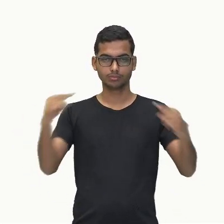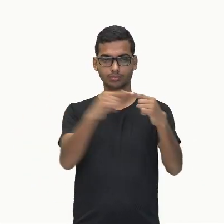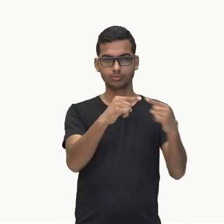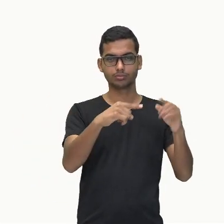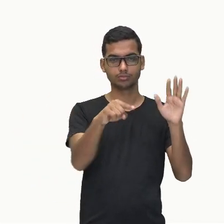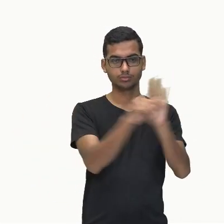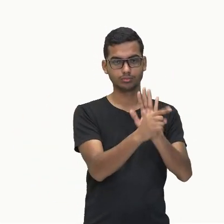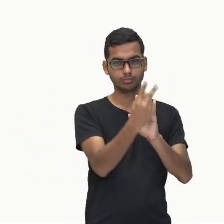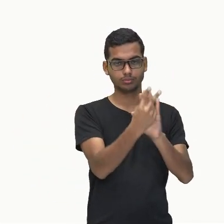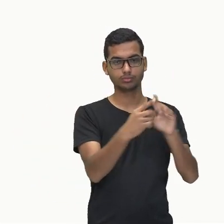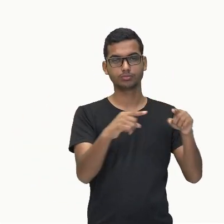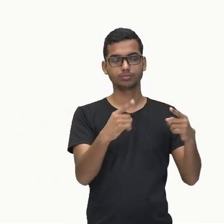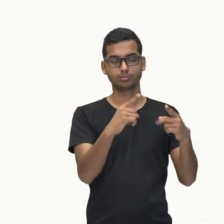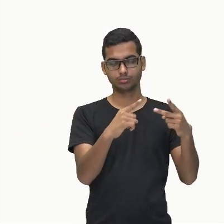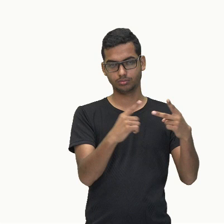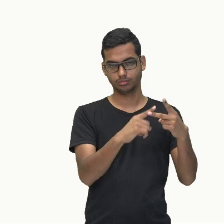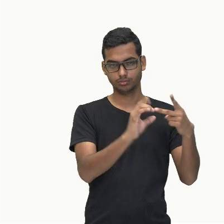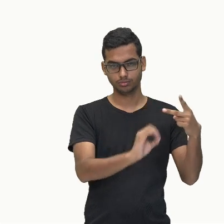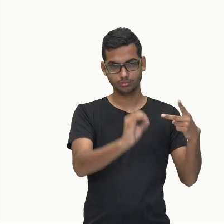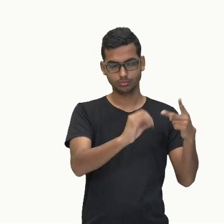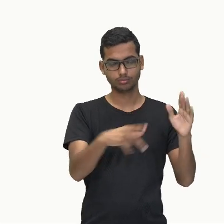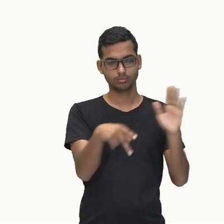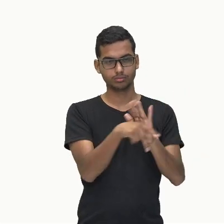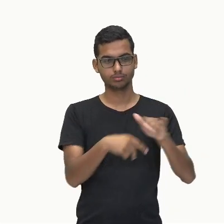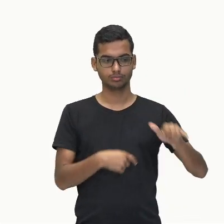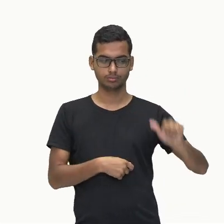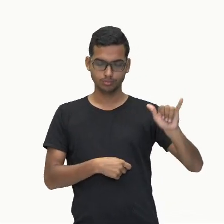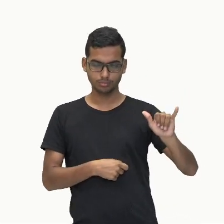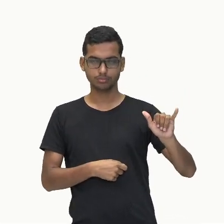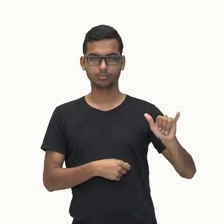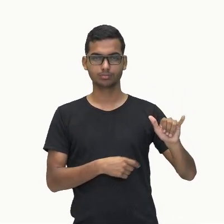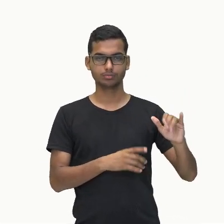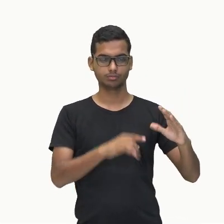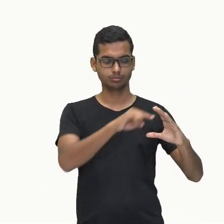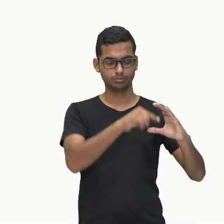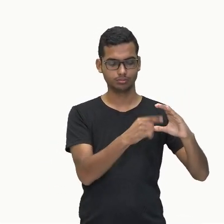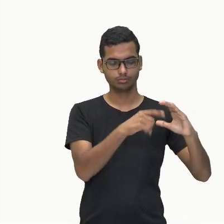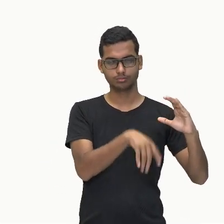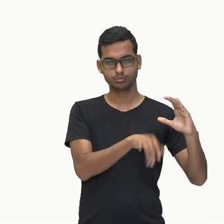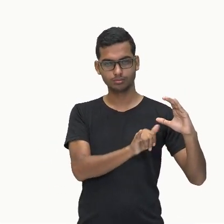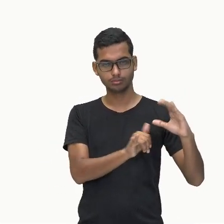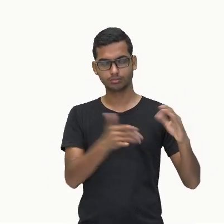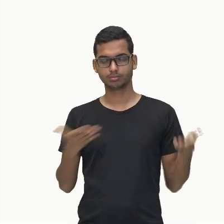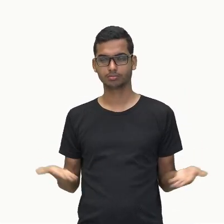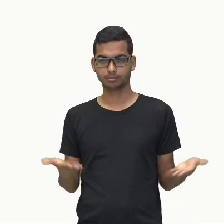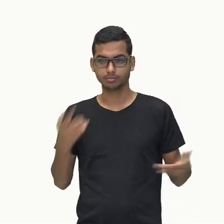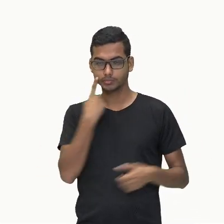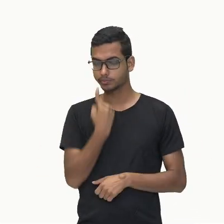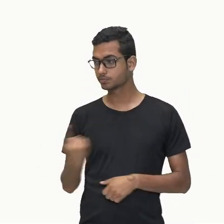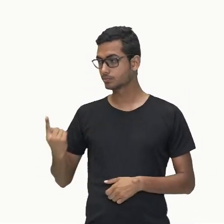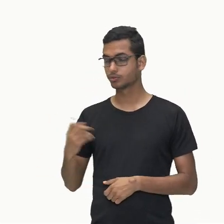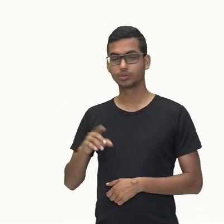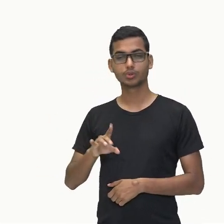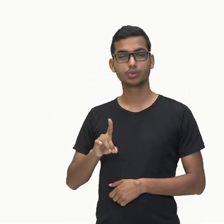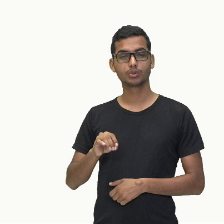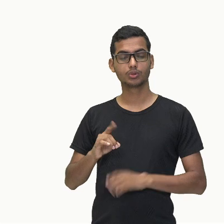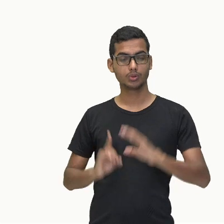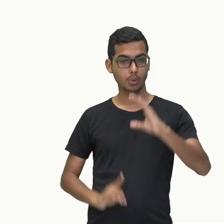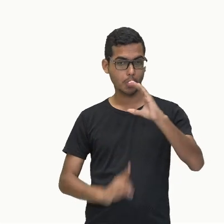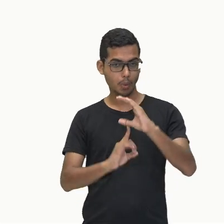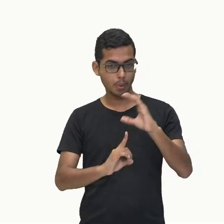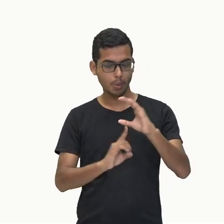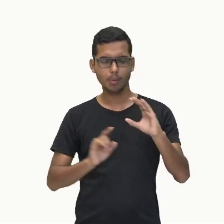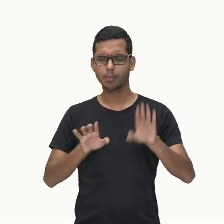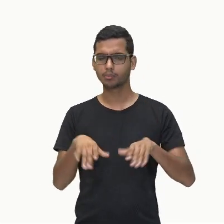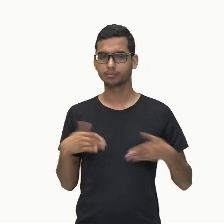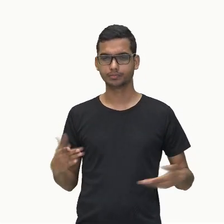e o 0 no conjunto Y. Nesse caso aqui, o domínio dessa relação são os valores